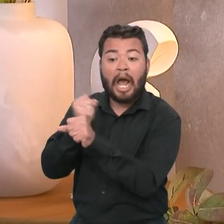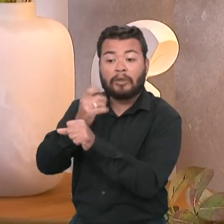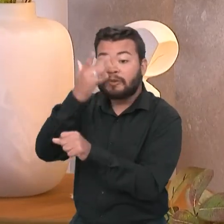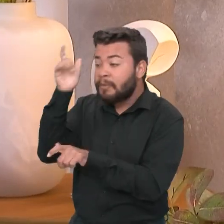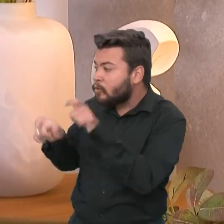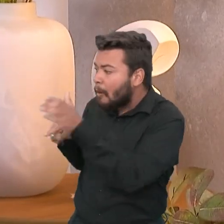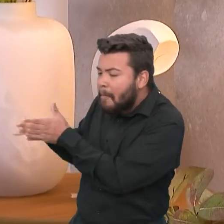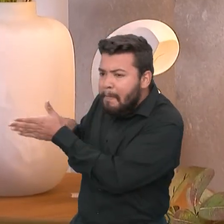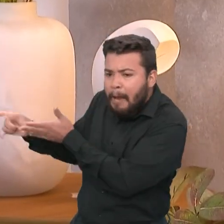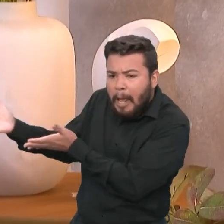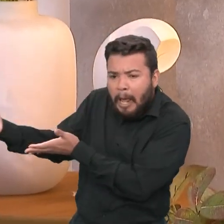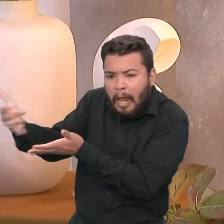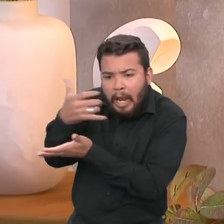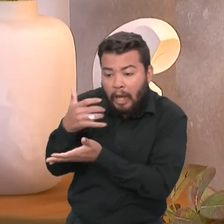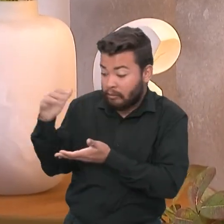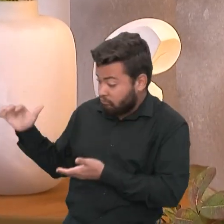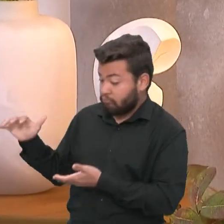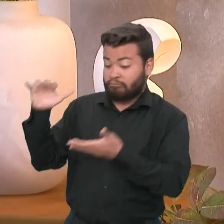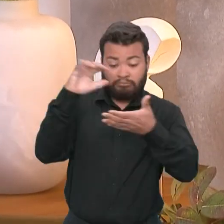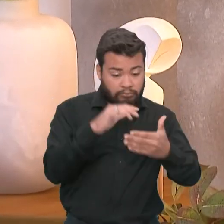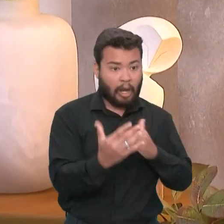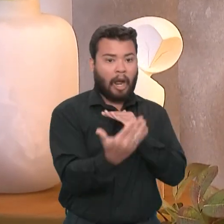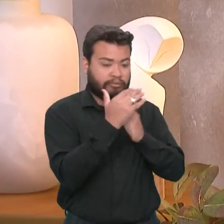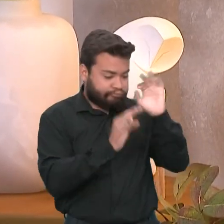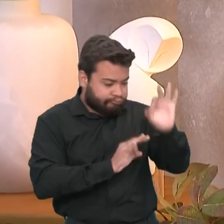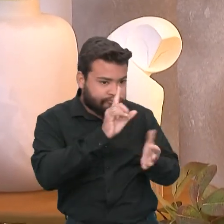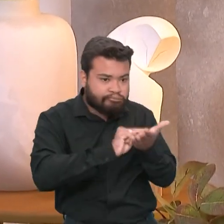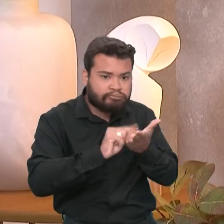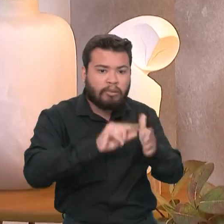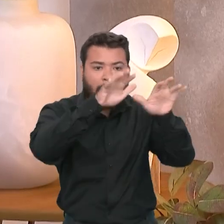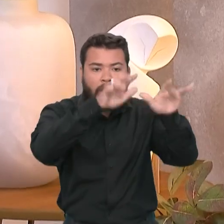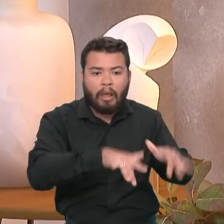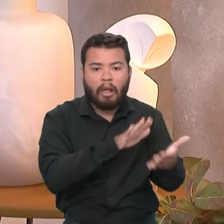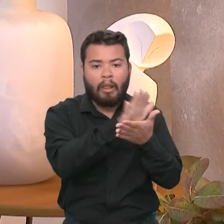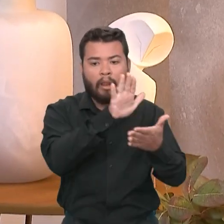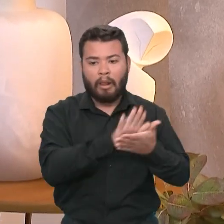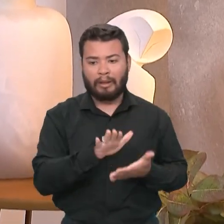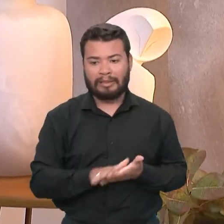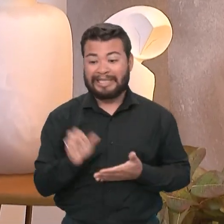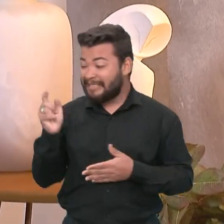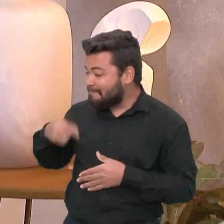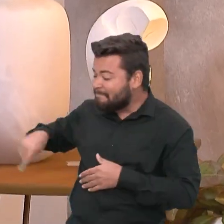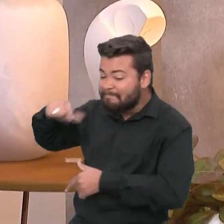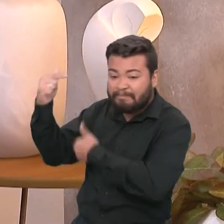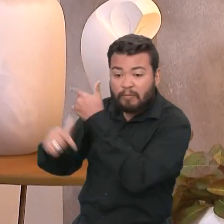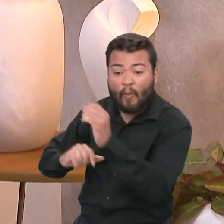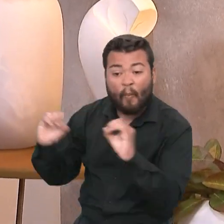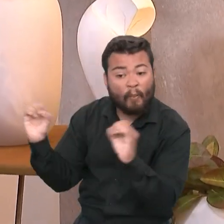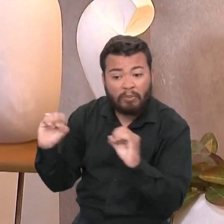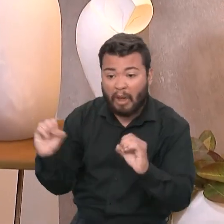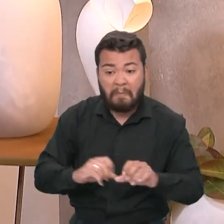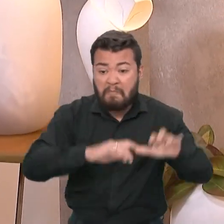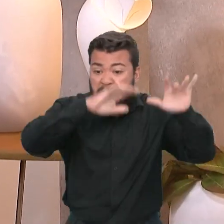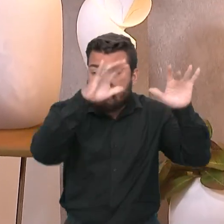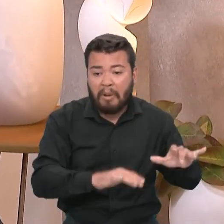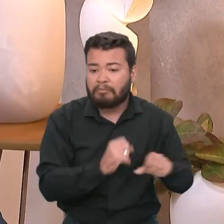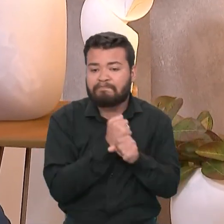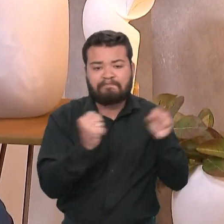seríamos capazes de produzir, ou os meninos aqui não seriam capazes de produzir o que eles foram capazes de produzir. Tudo está